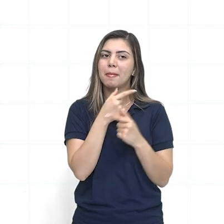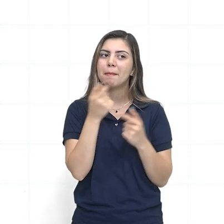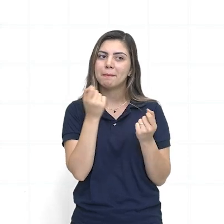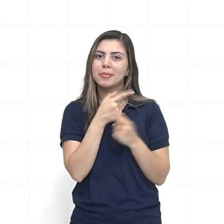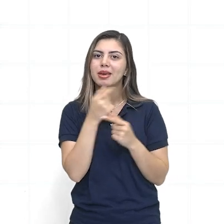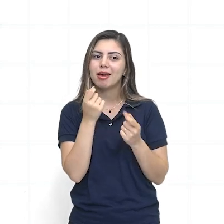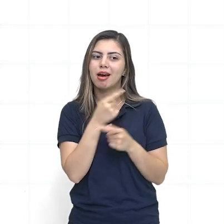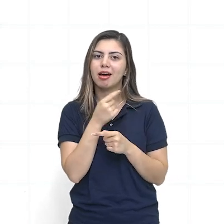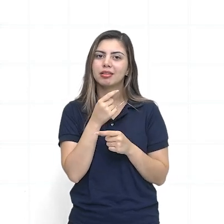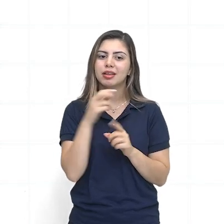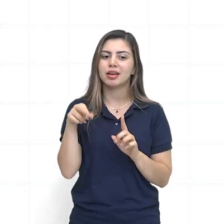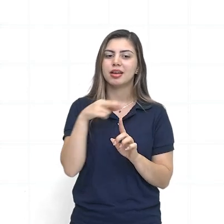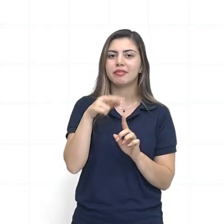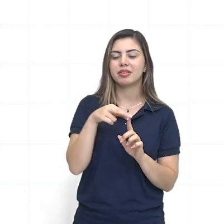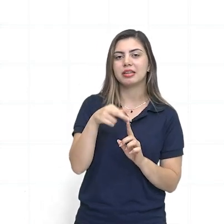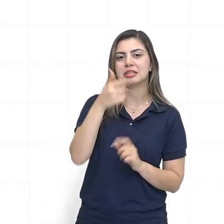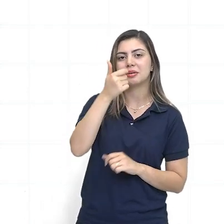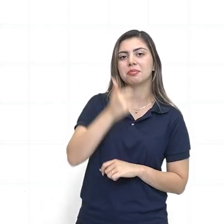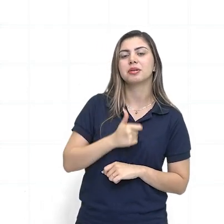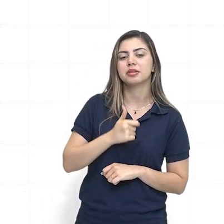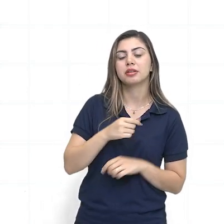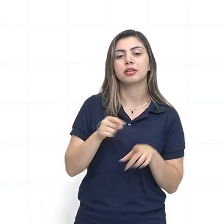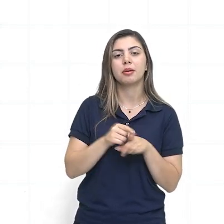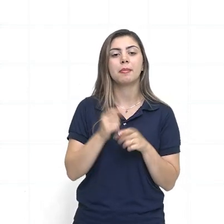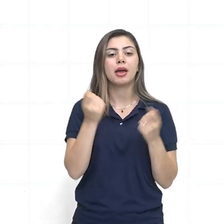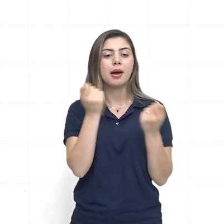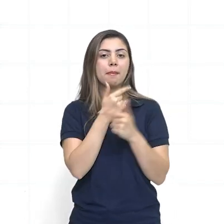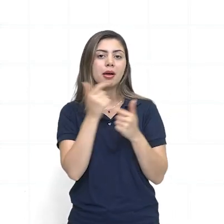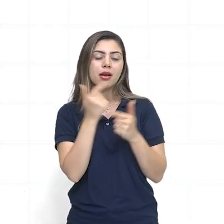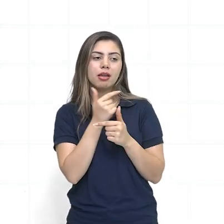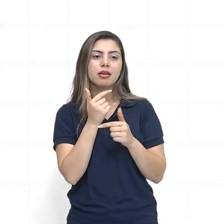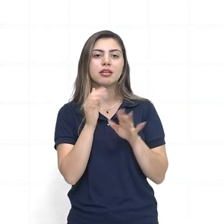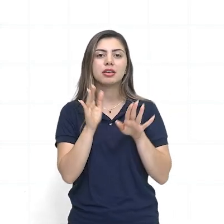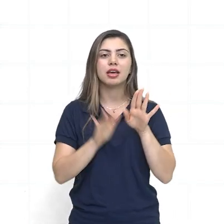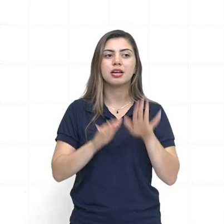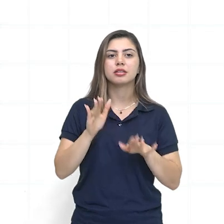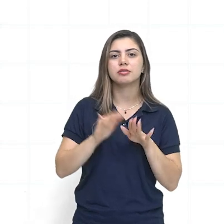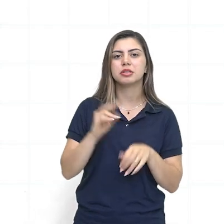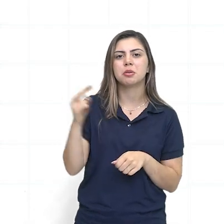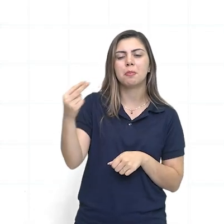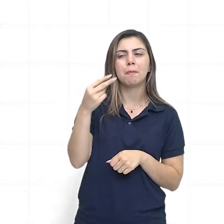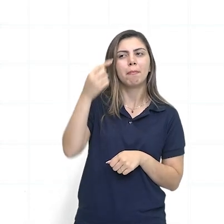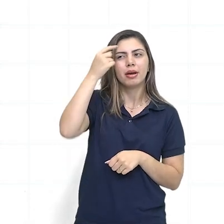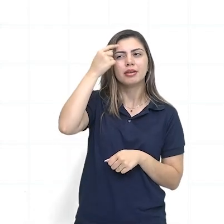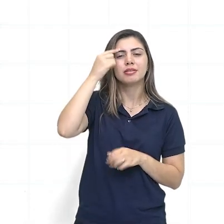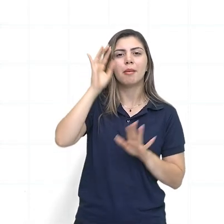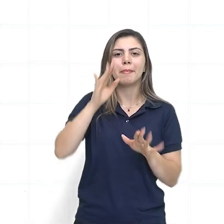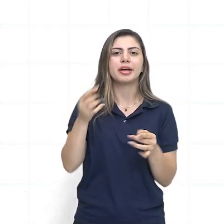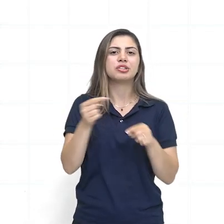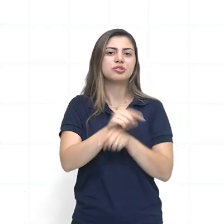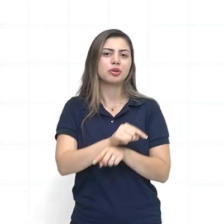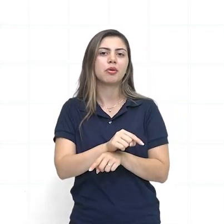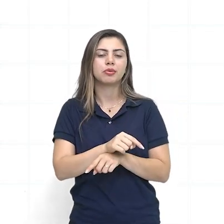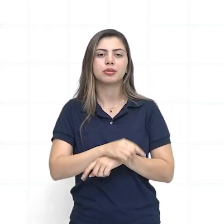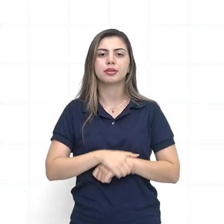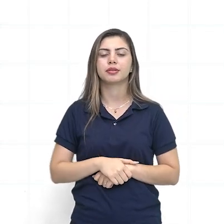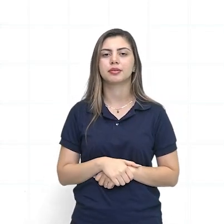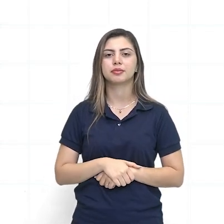autodepreciativa, né, e um comentário humorístico sobre as aparências que podem ser enganosas.